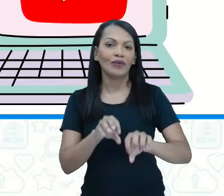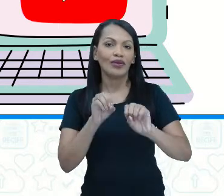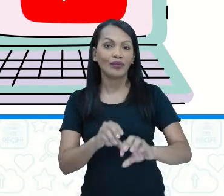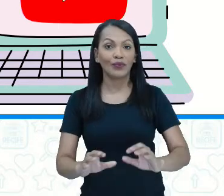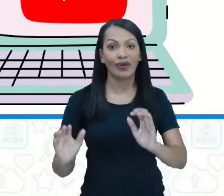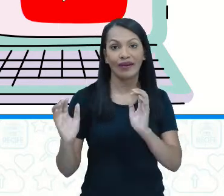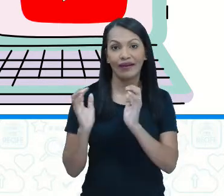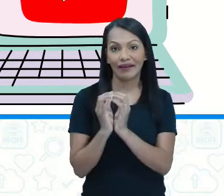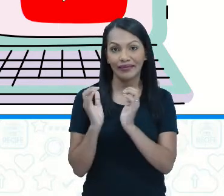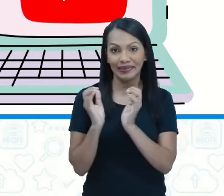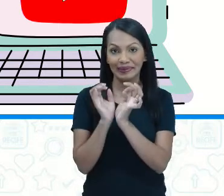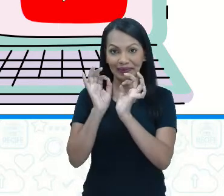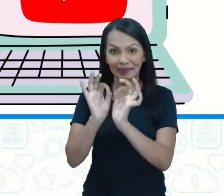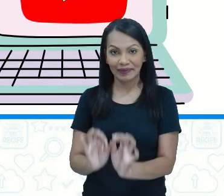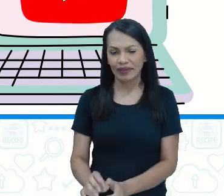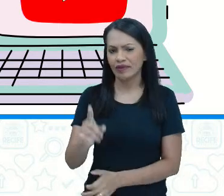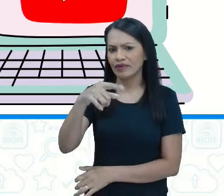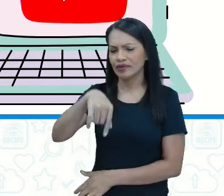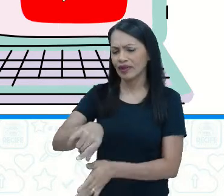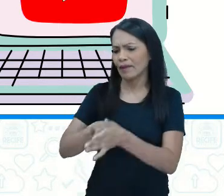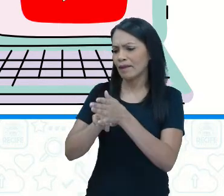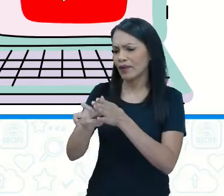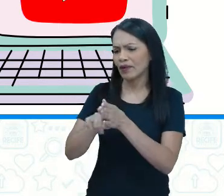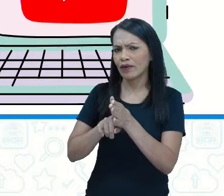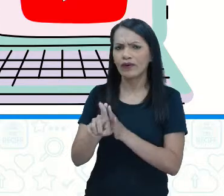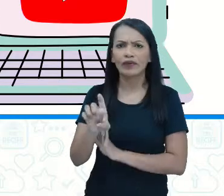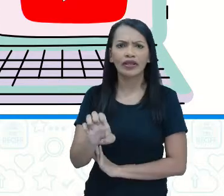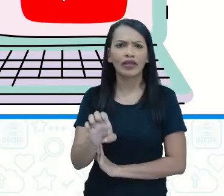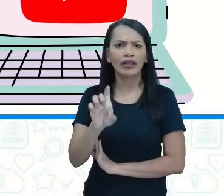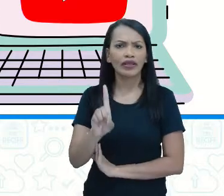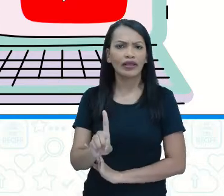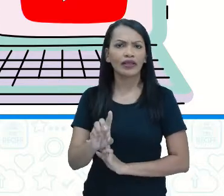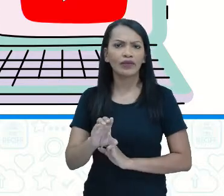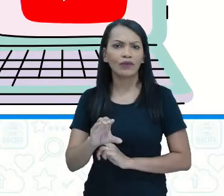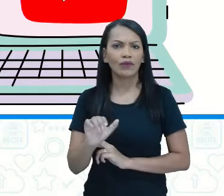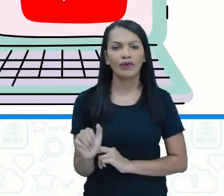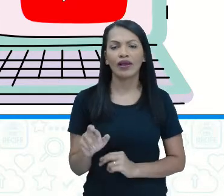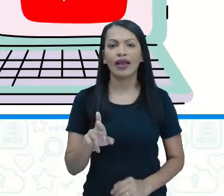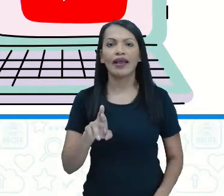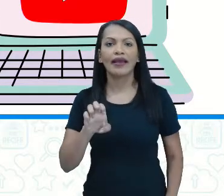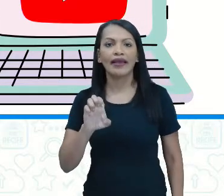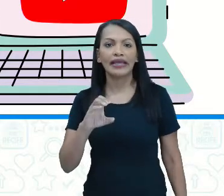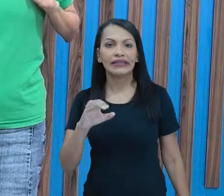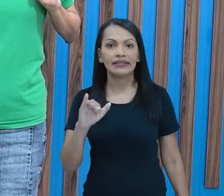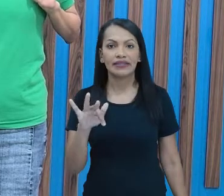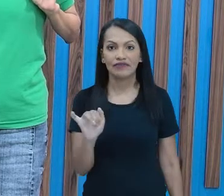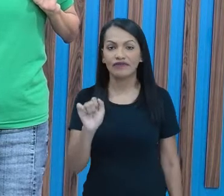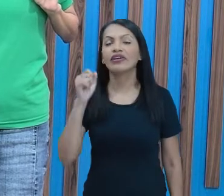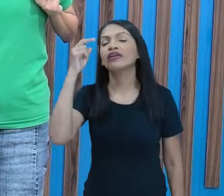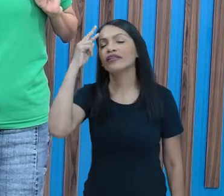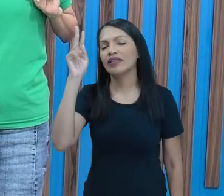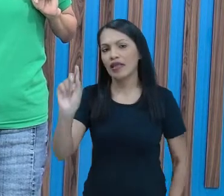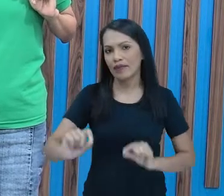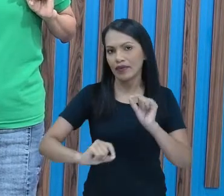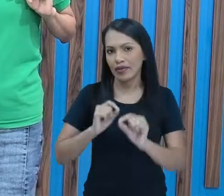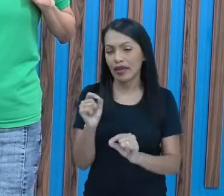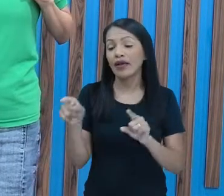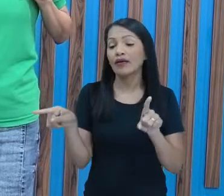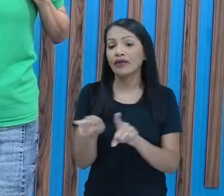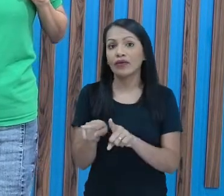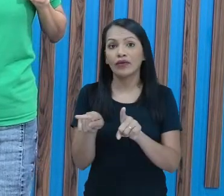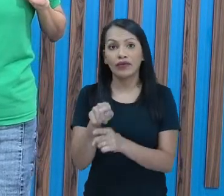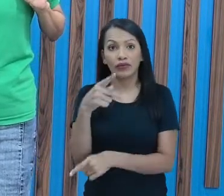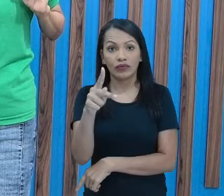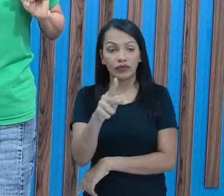Educa Recife, tá? Você procura lá, Educa Recife, e não esqueça também de procurar a sua turma, que é